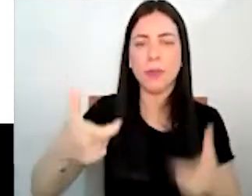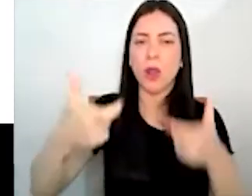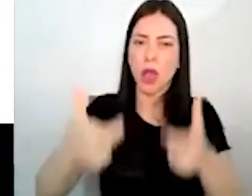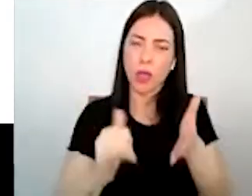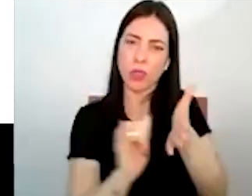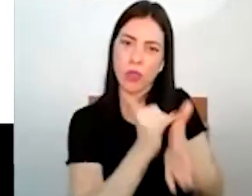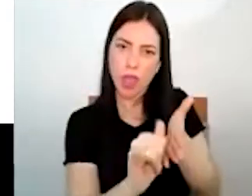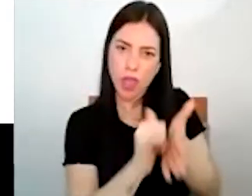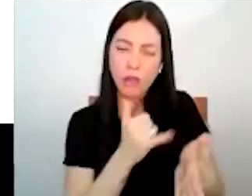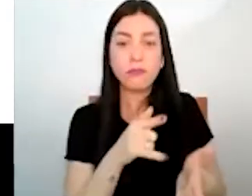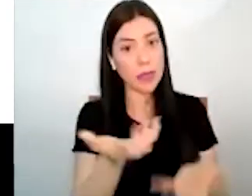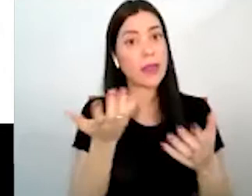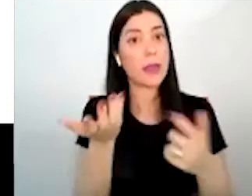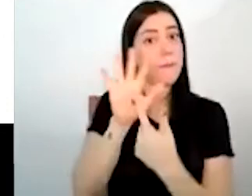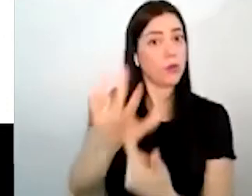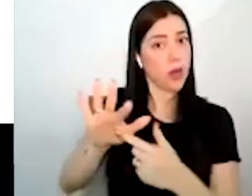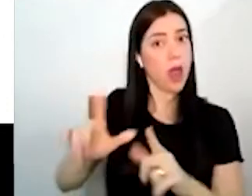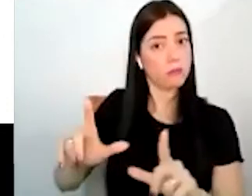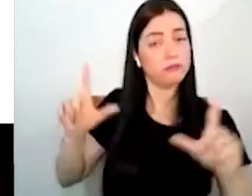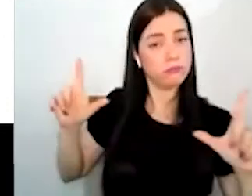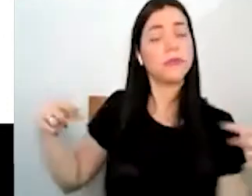figura principal,